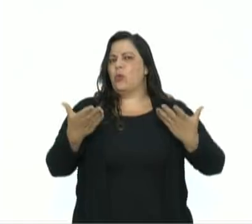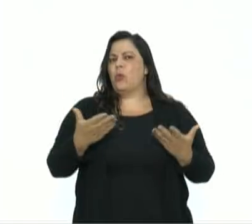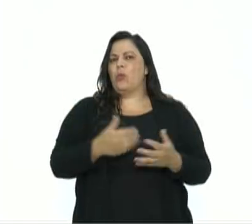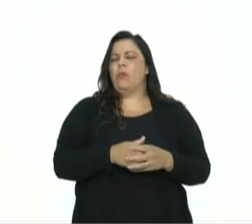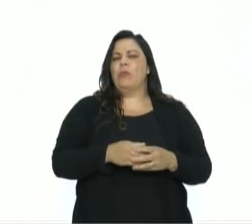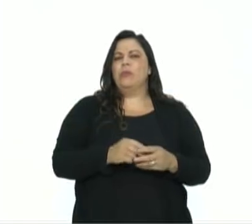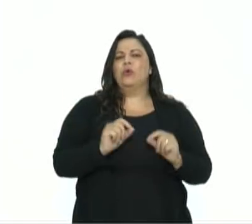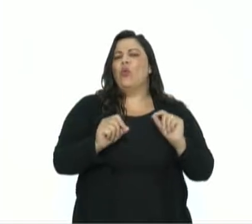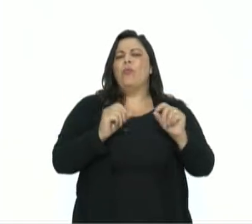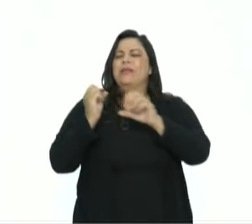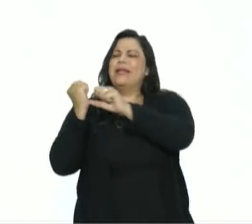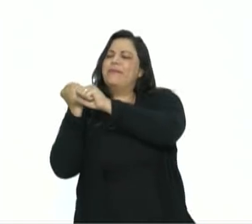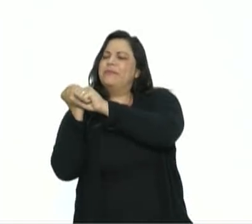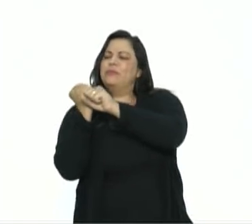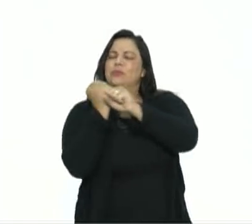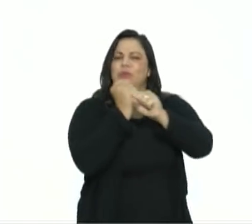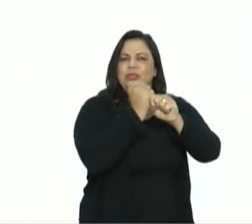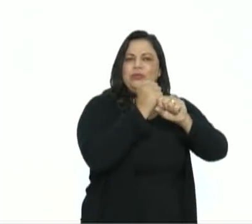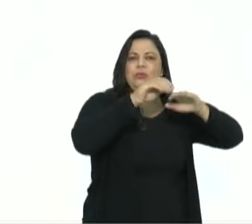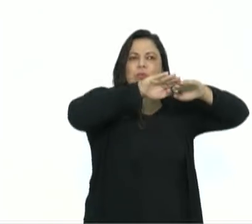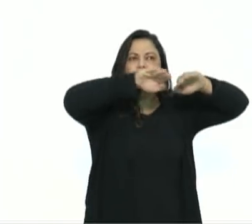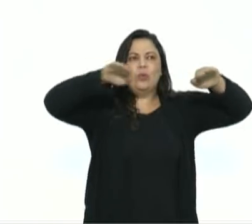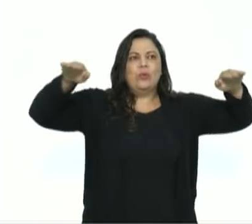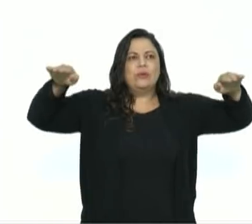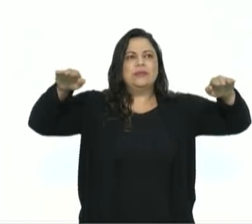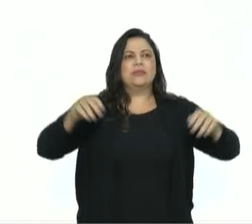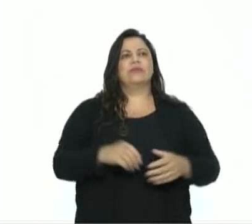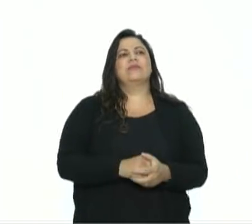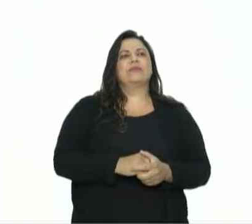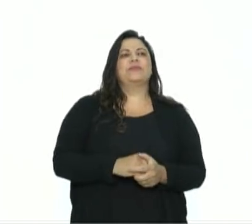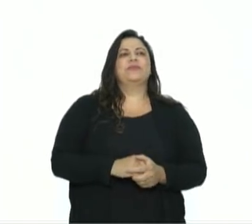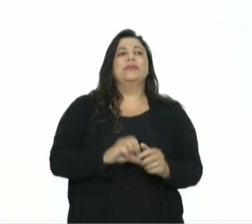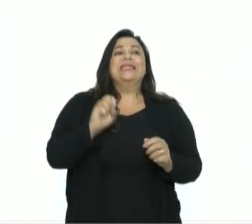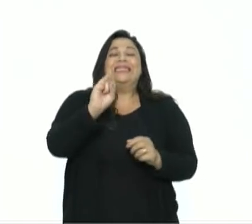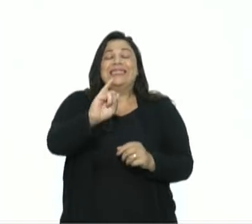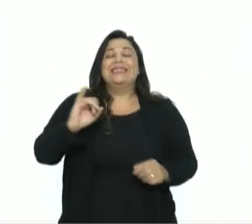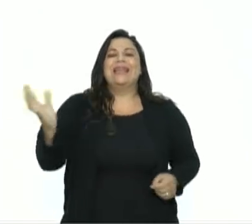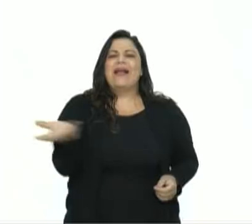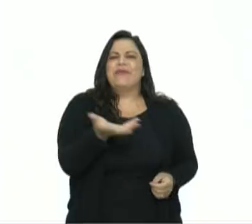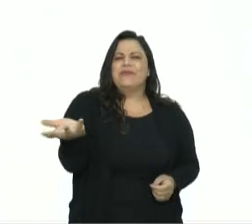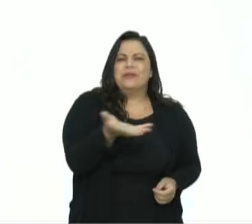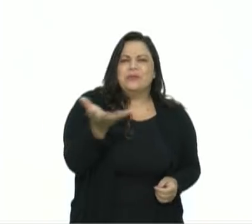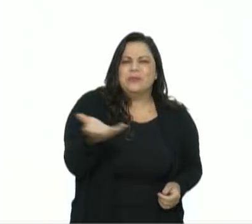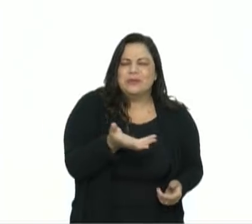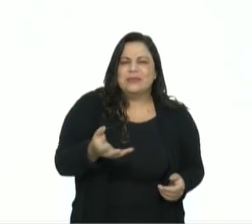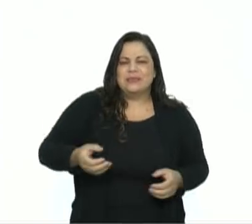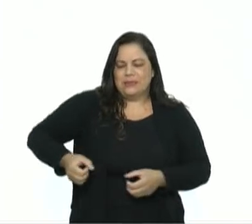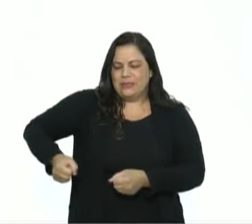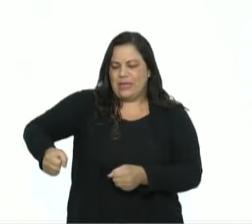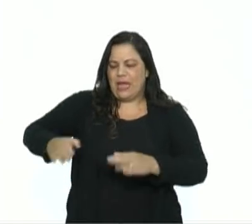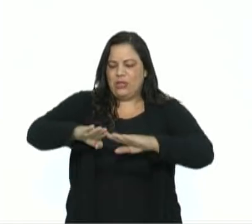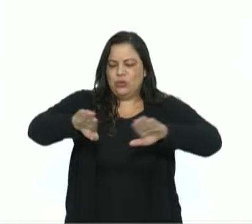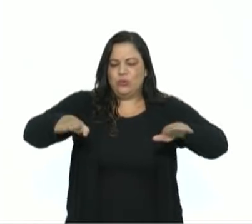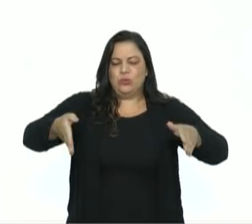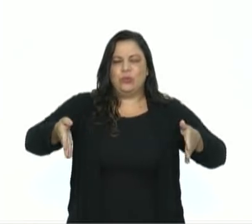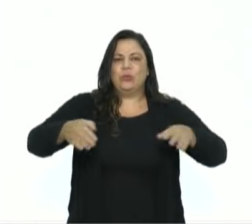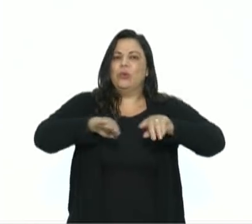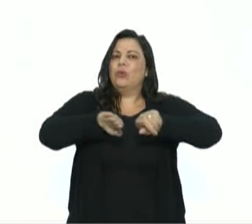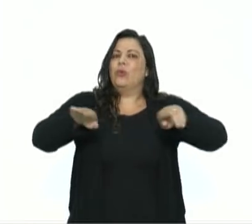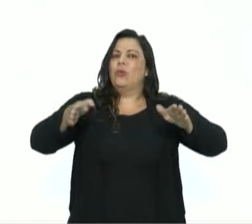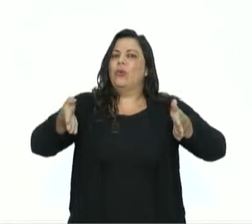a tração F aplicada pela pessoa da corda de 120 newtons, qual o trabalho realizado por essa tração em 10